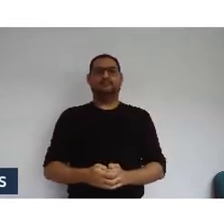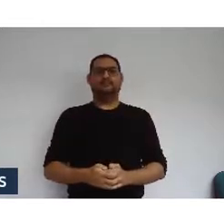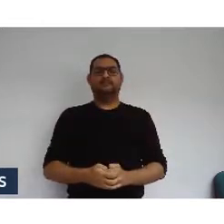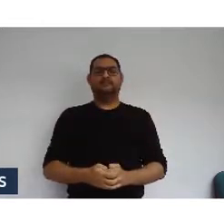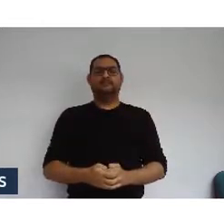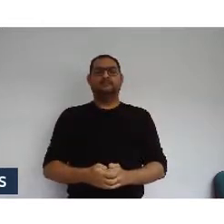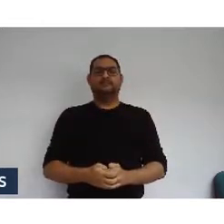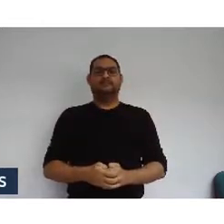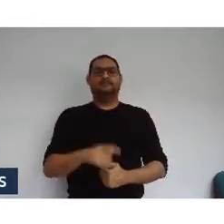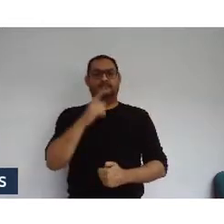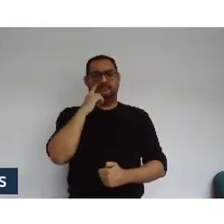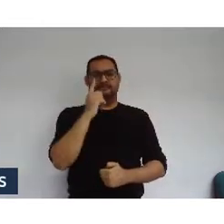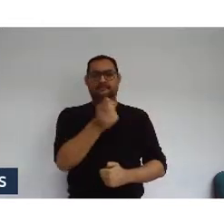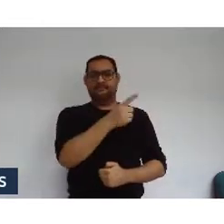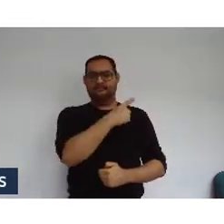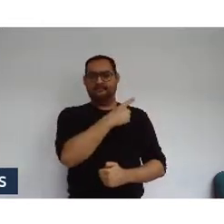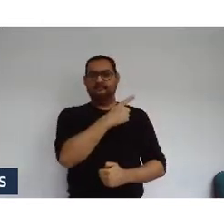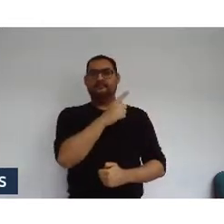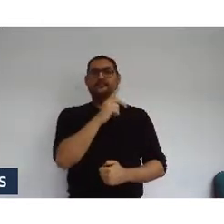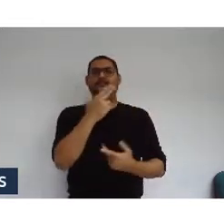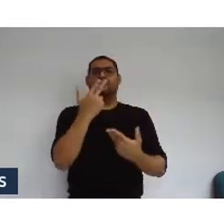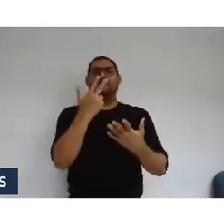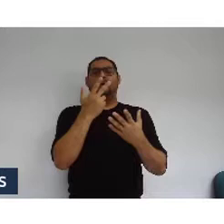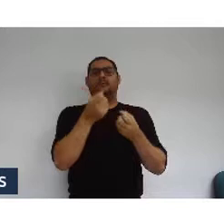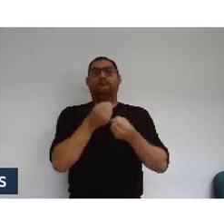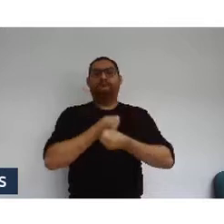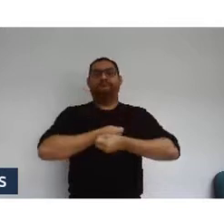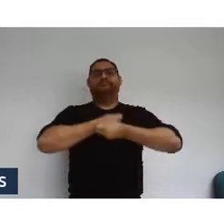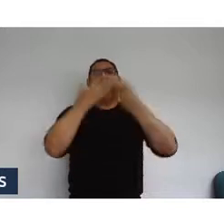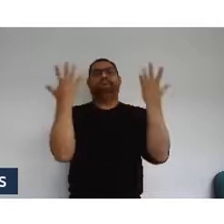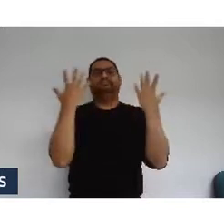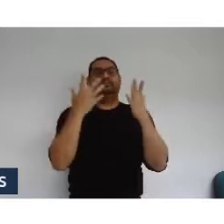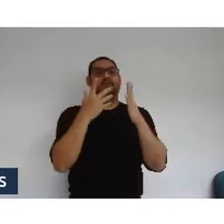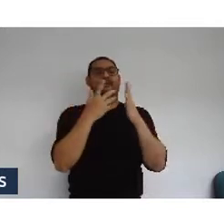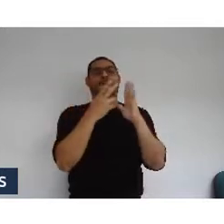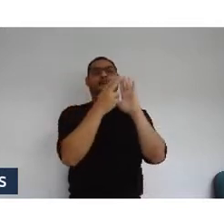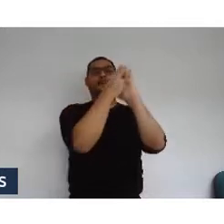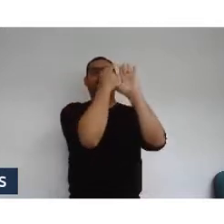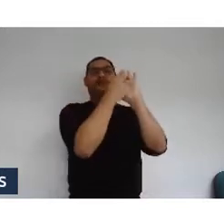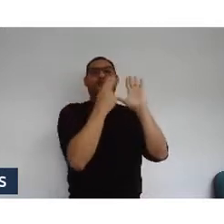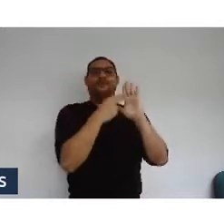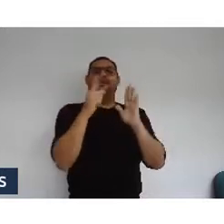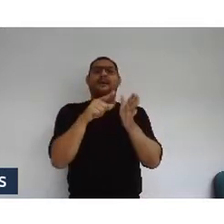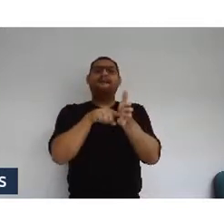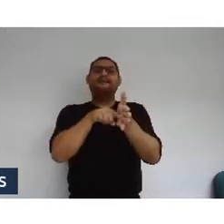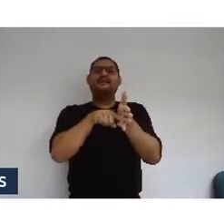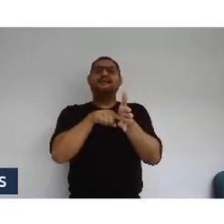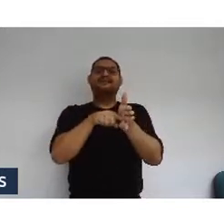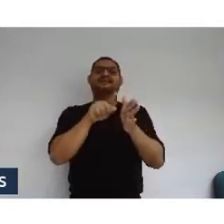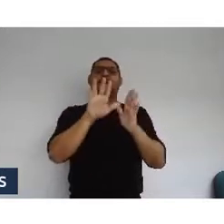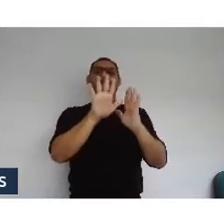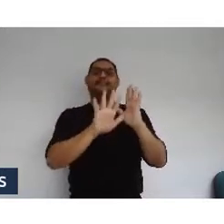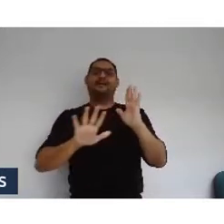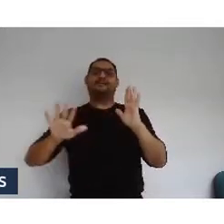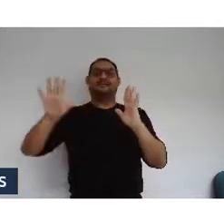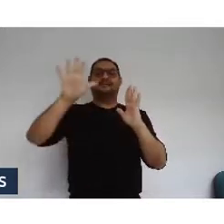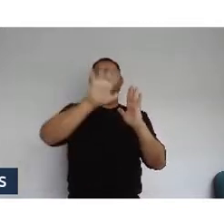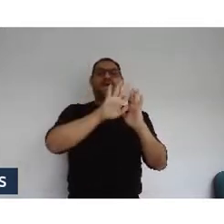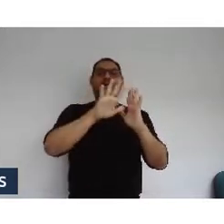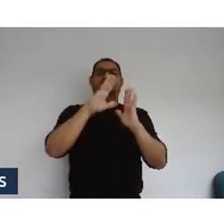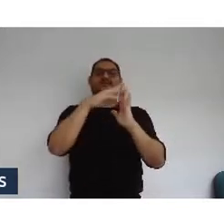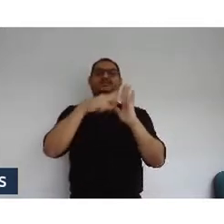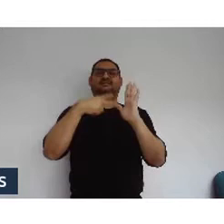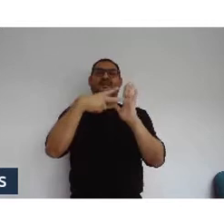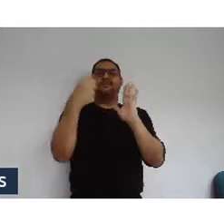Aí vocês têm o que eu chamo de uma explosão de estudos de paisagens semióticas, e eu queria mencionar esses Jaworski e Thurlow, que